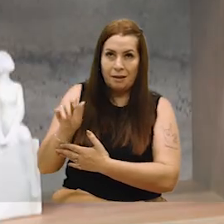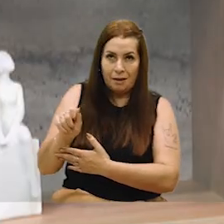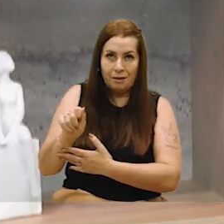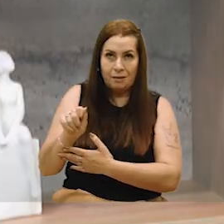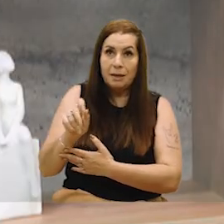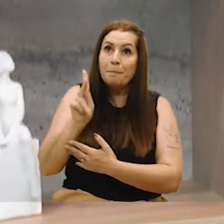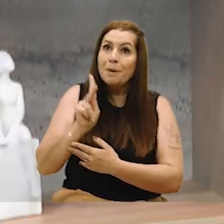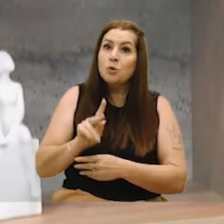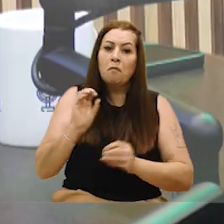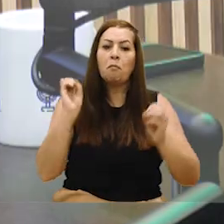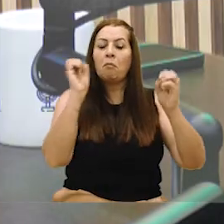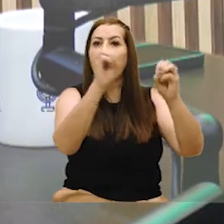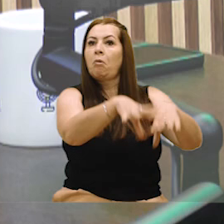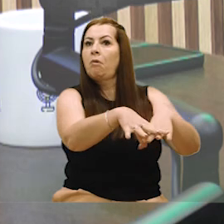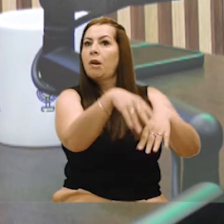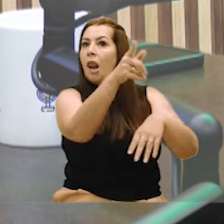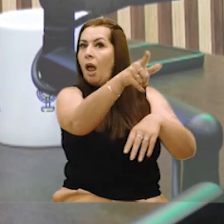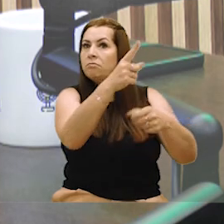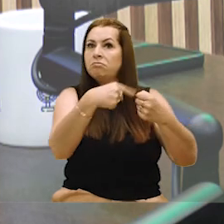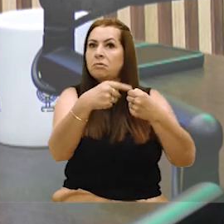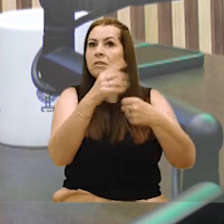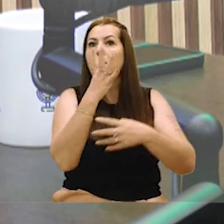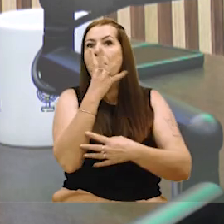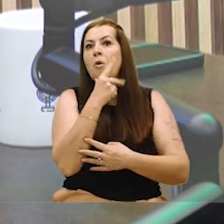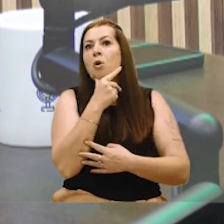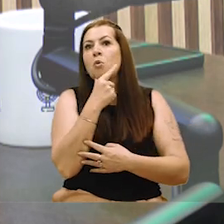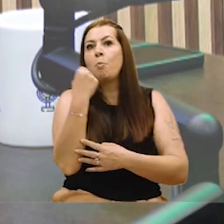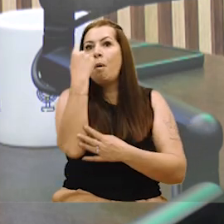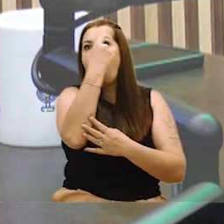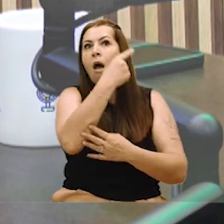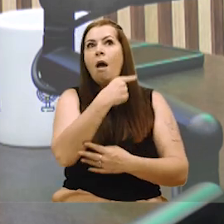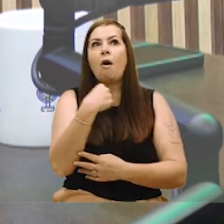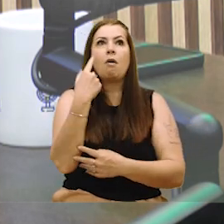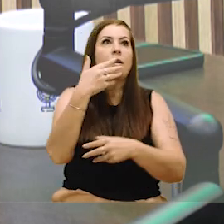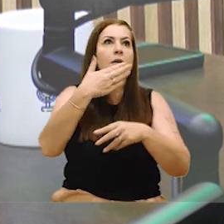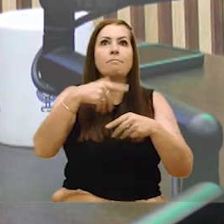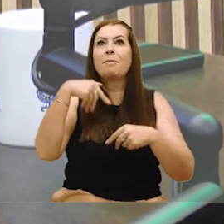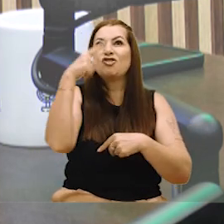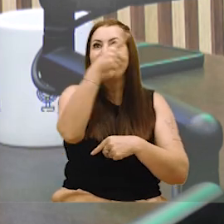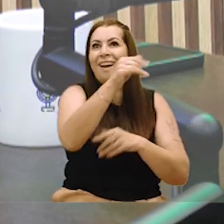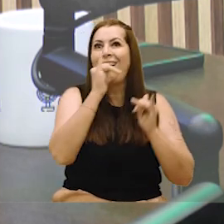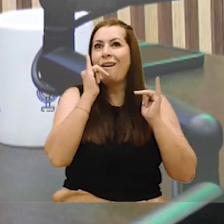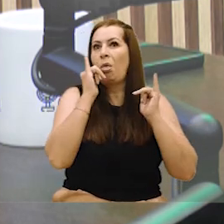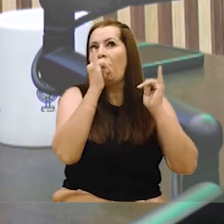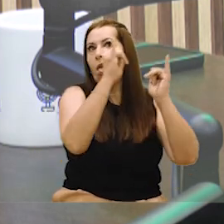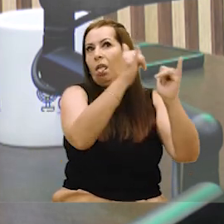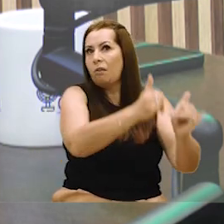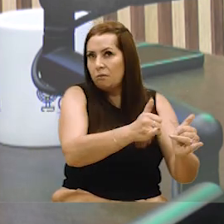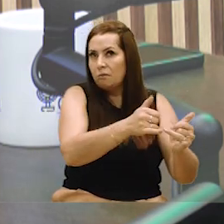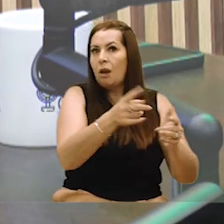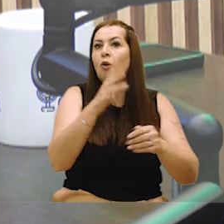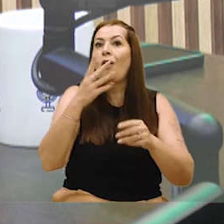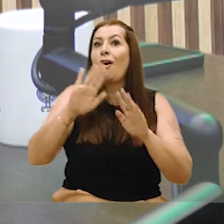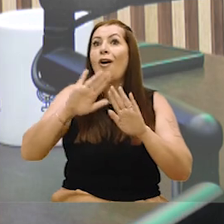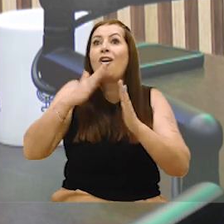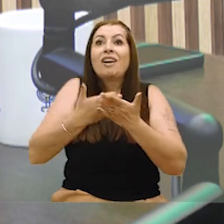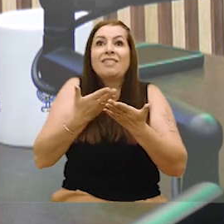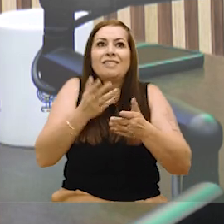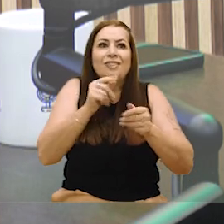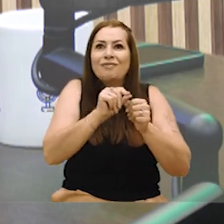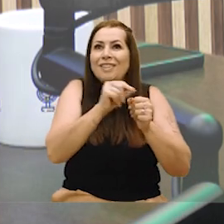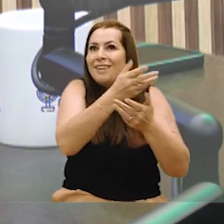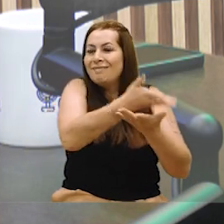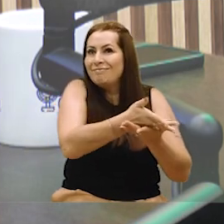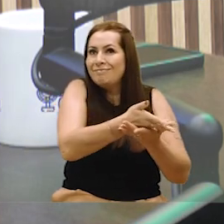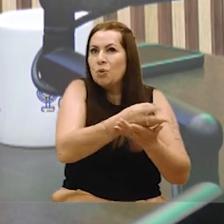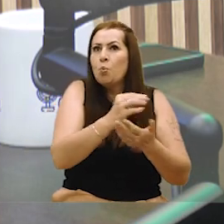foram depositadas num canto da cidade que demora quase 1 hora e pouco para chegar de ônibus até lá. Não tem, agora que vai ter escola.